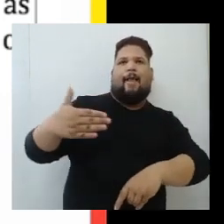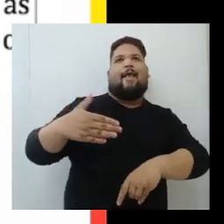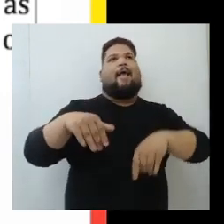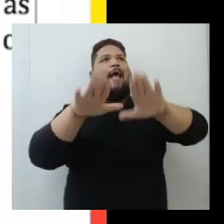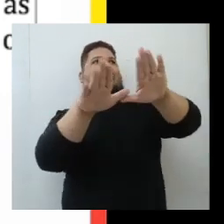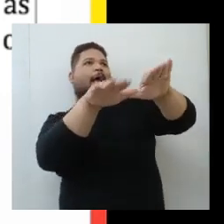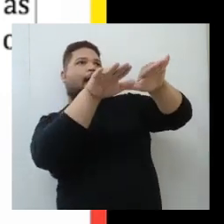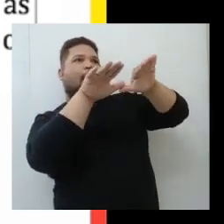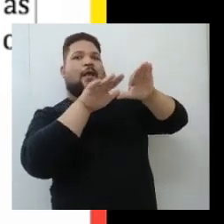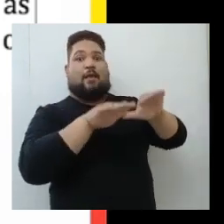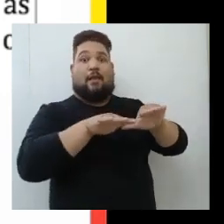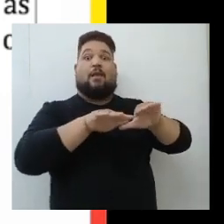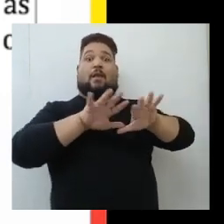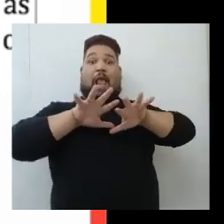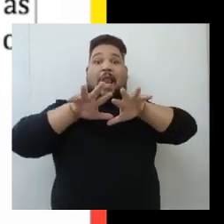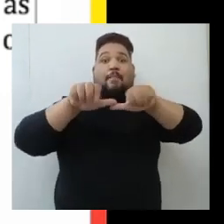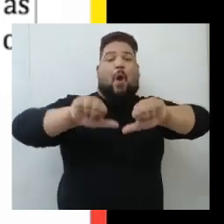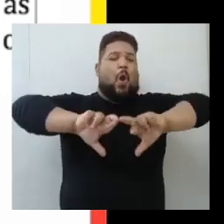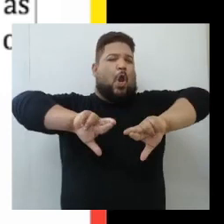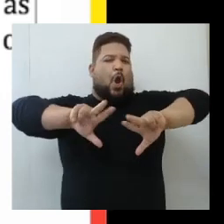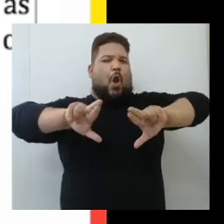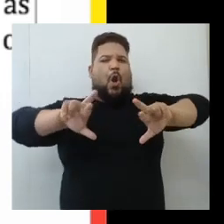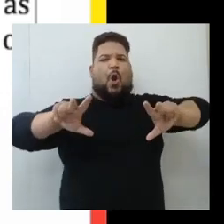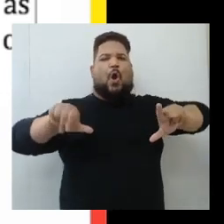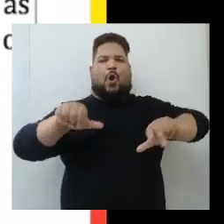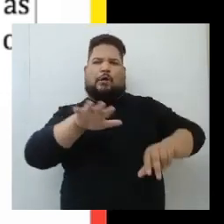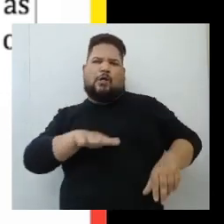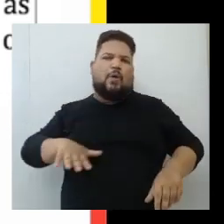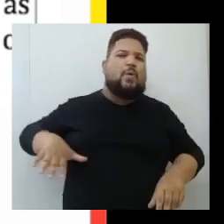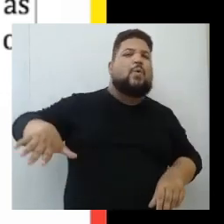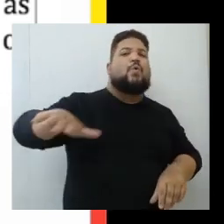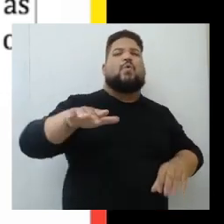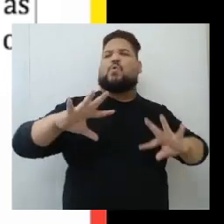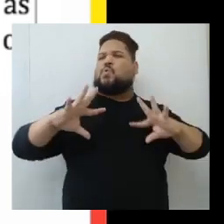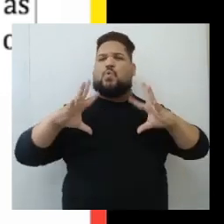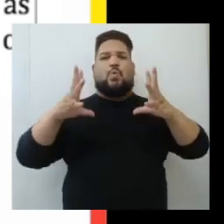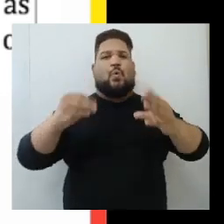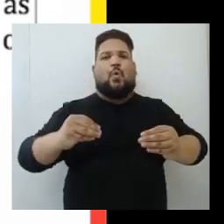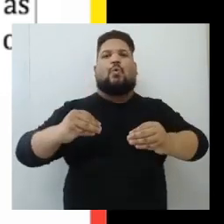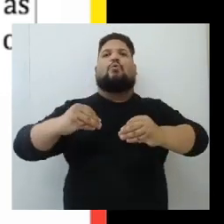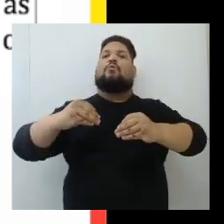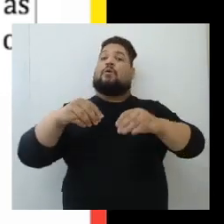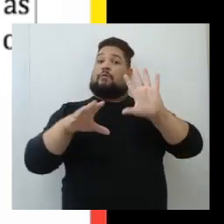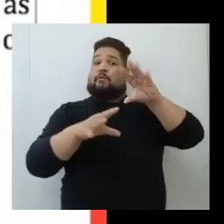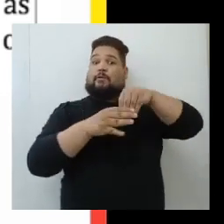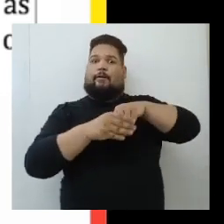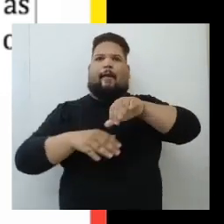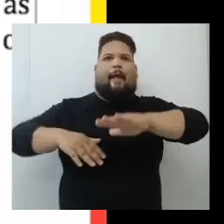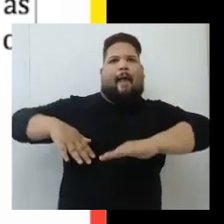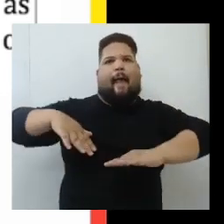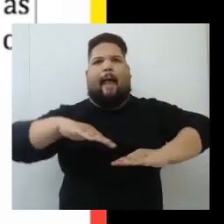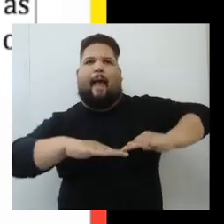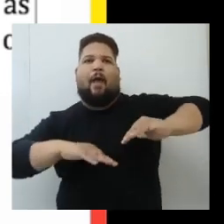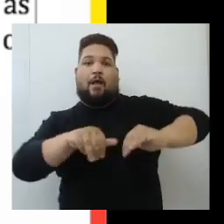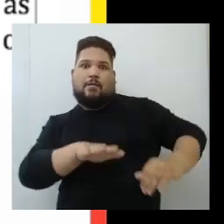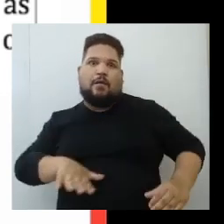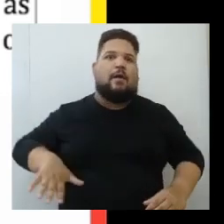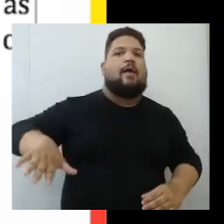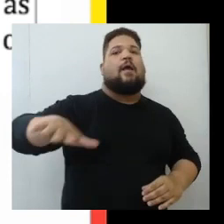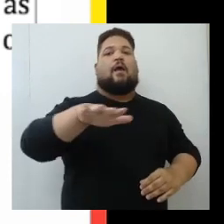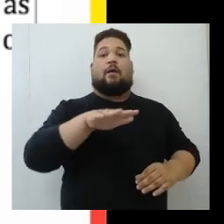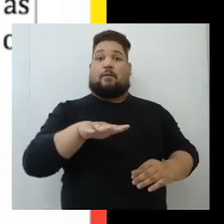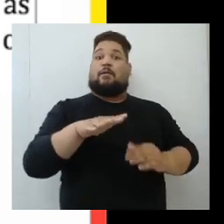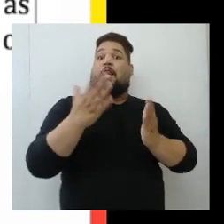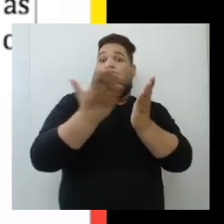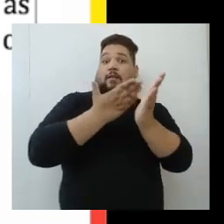céu, os animais domésticos e todas as feras e todos os répteis que rastejam sobre a terra.